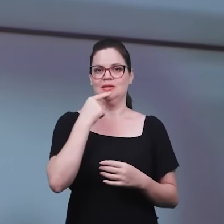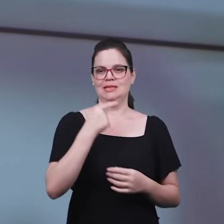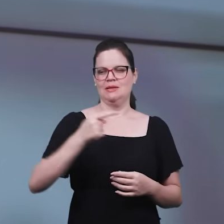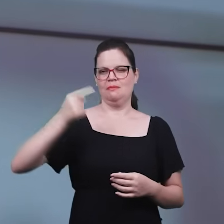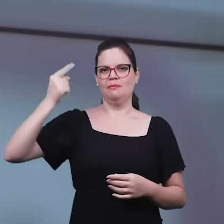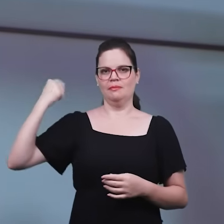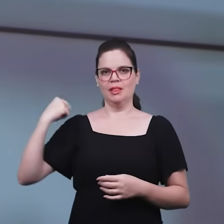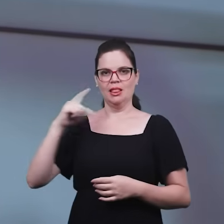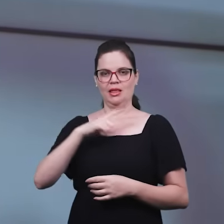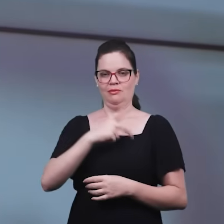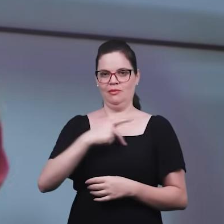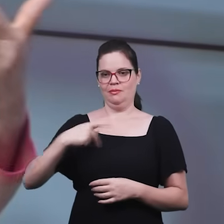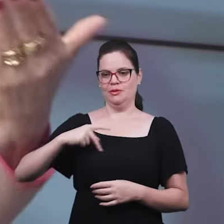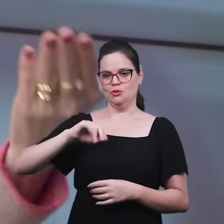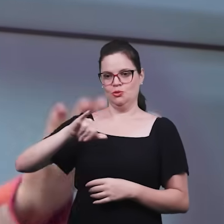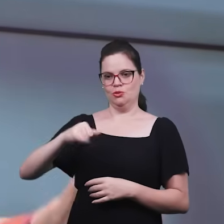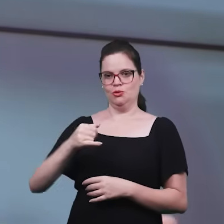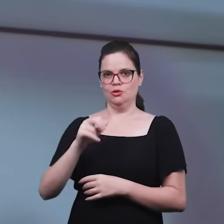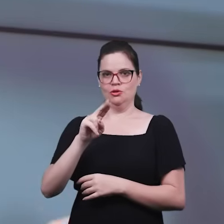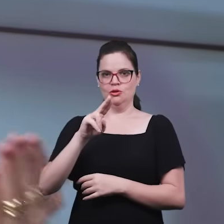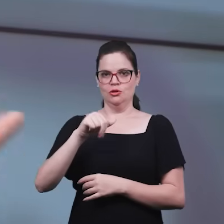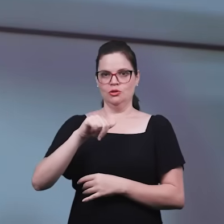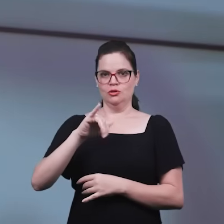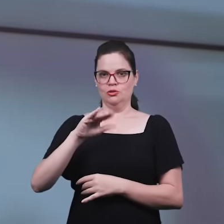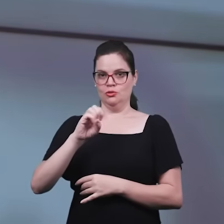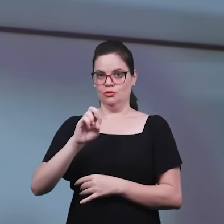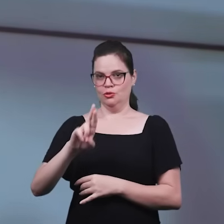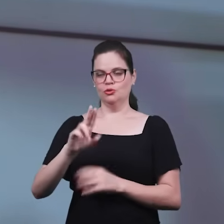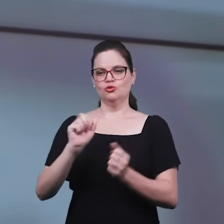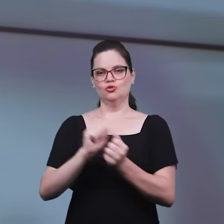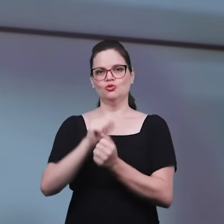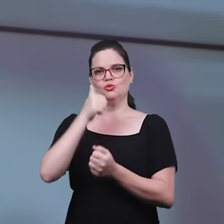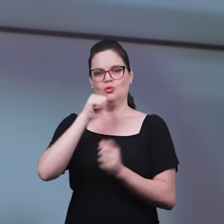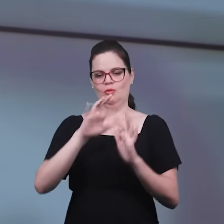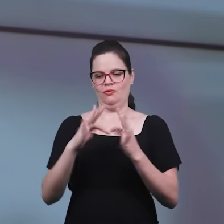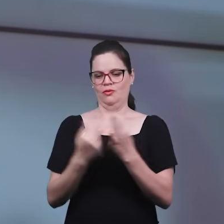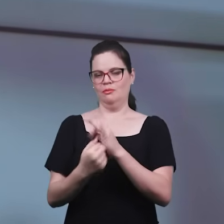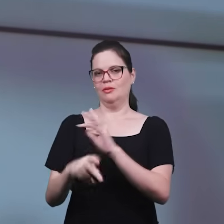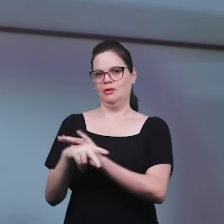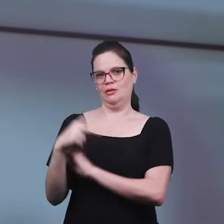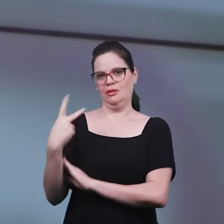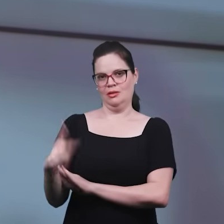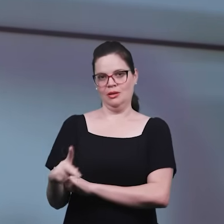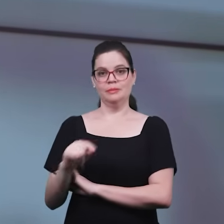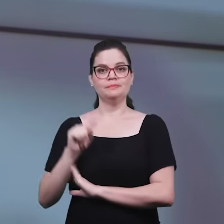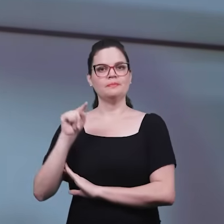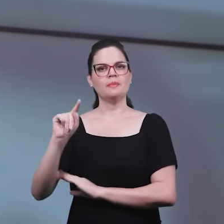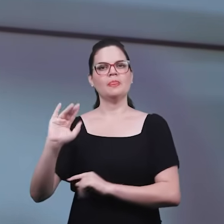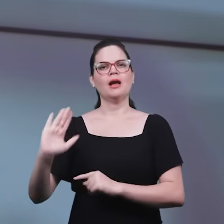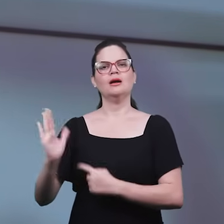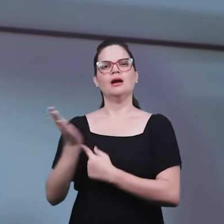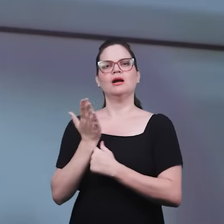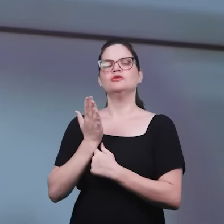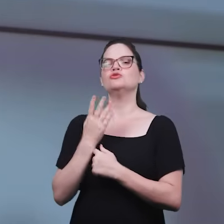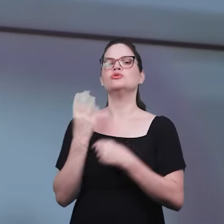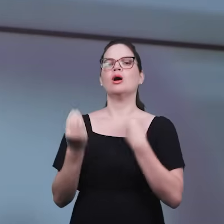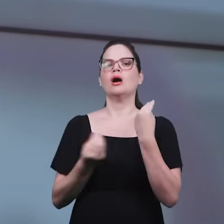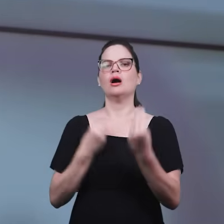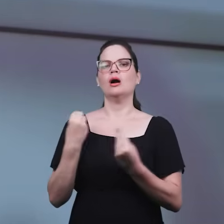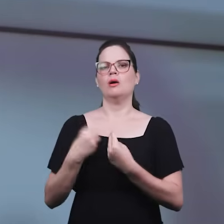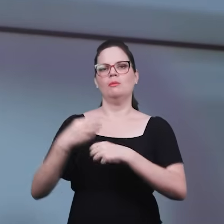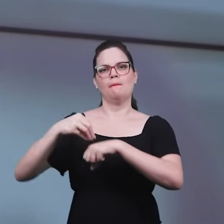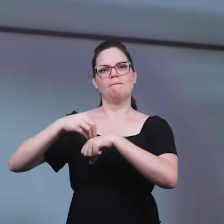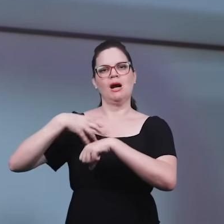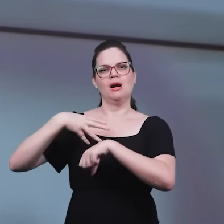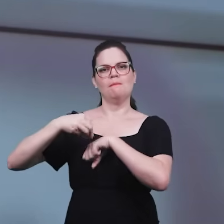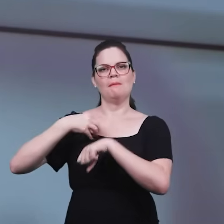pastor Júlio. Sim. Ele, sua esposa Laís, as crianças. O pastor Júlio nos ajudou nas nossas igrejas a